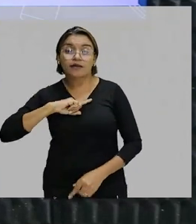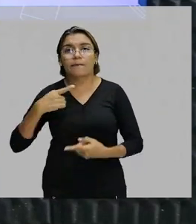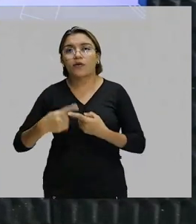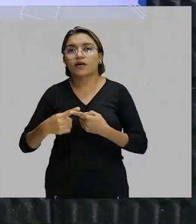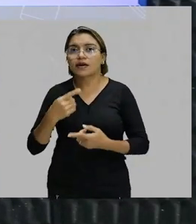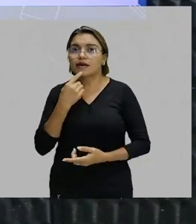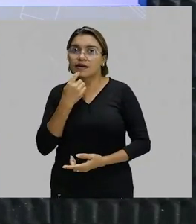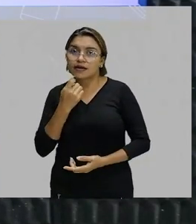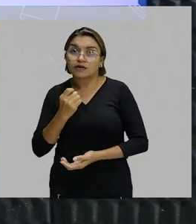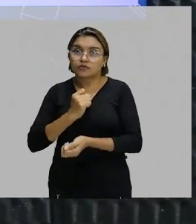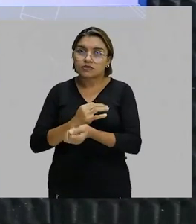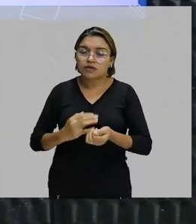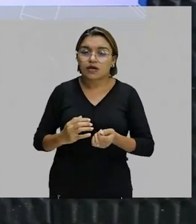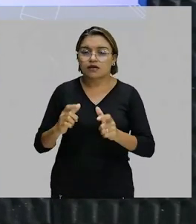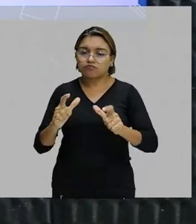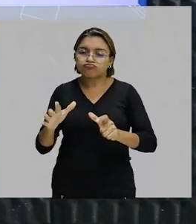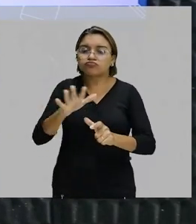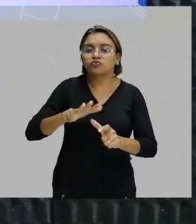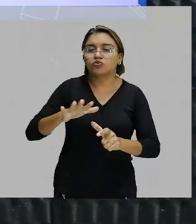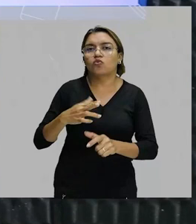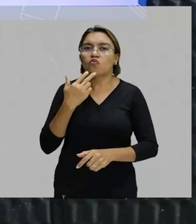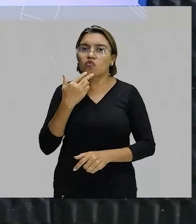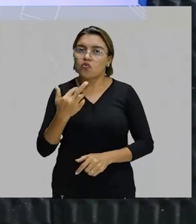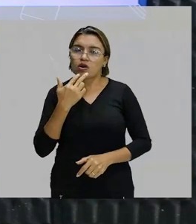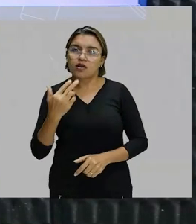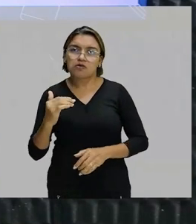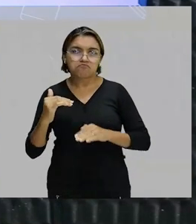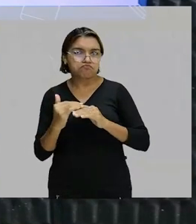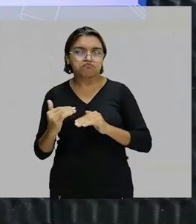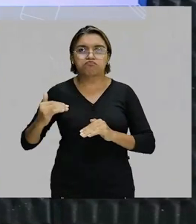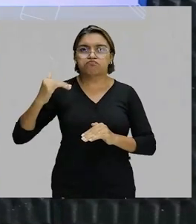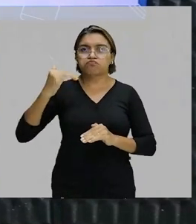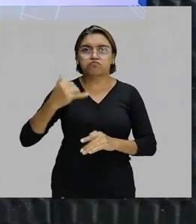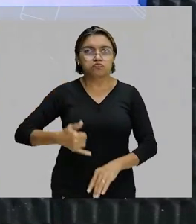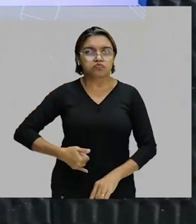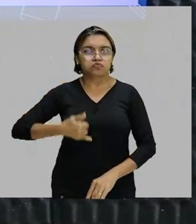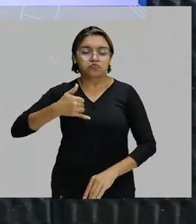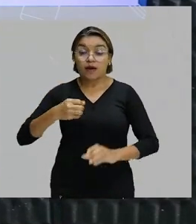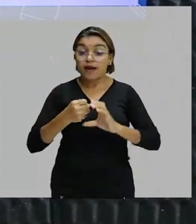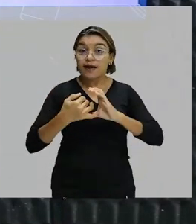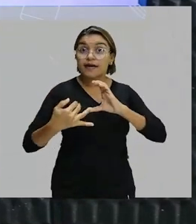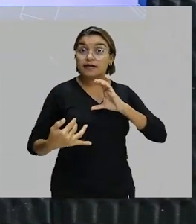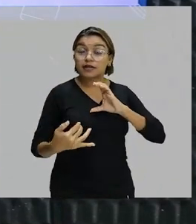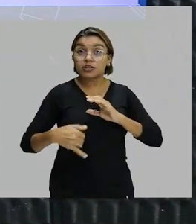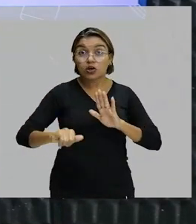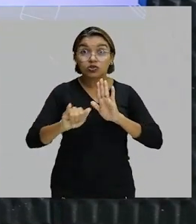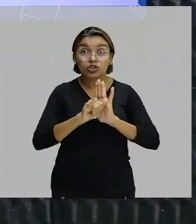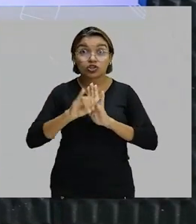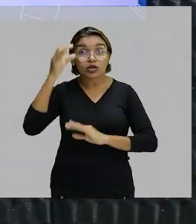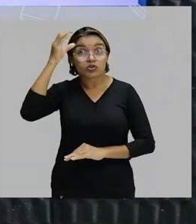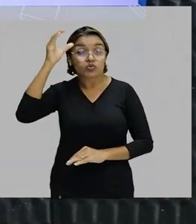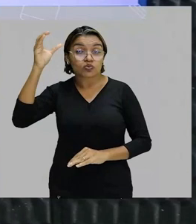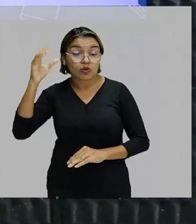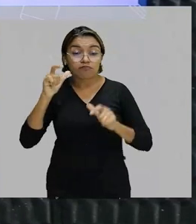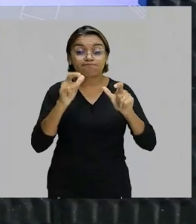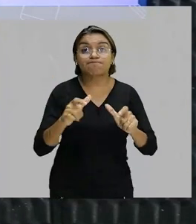sangue o solo e a língua né Ou seja a exaltação dessas características de identidade cultural